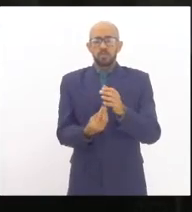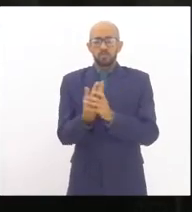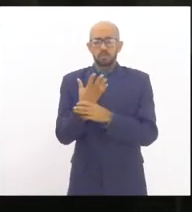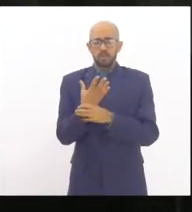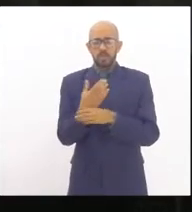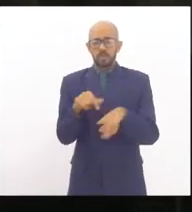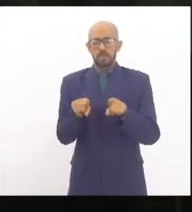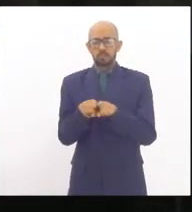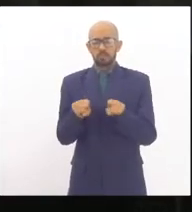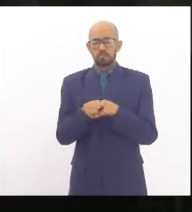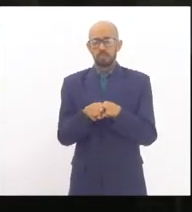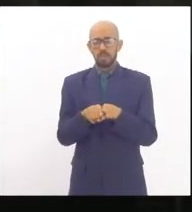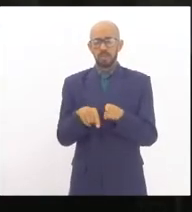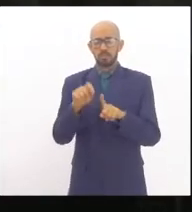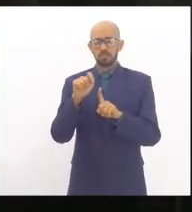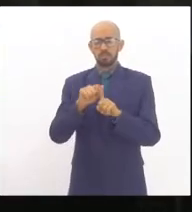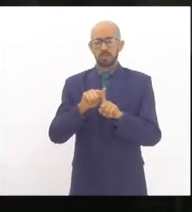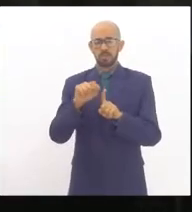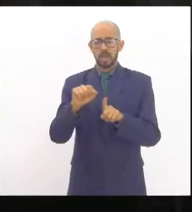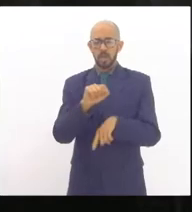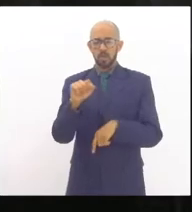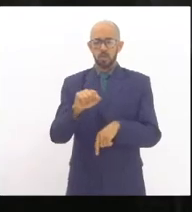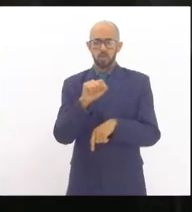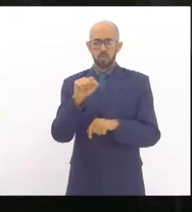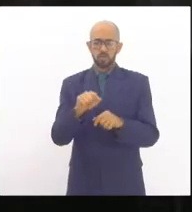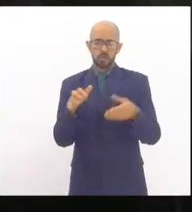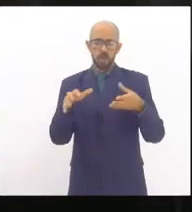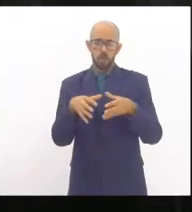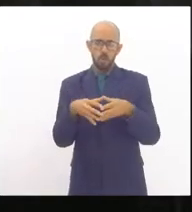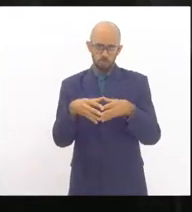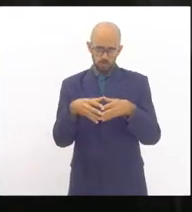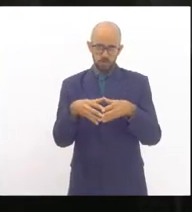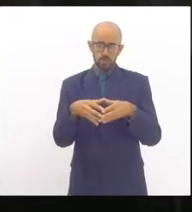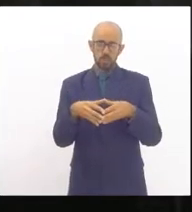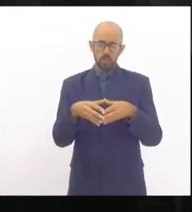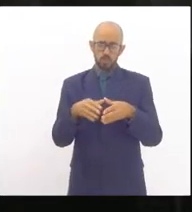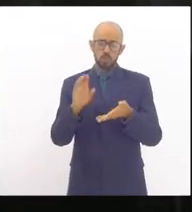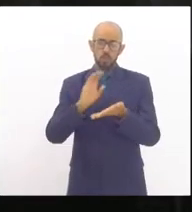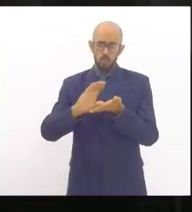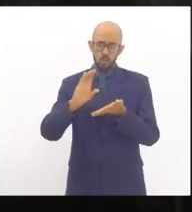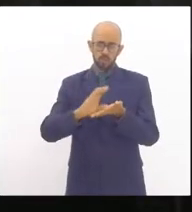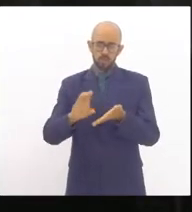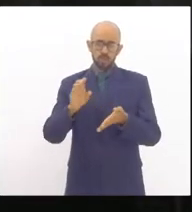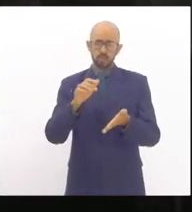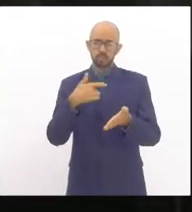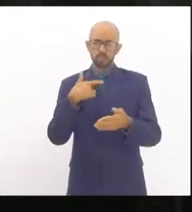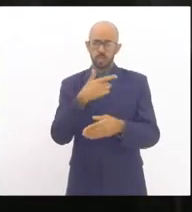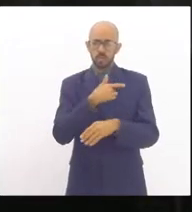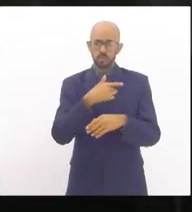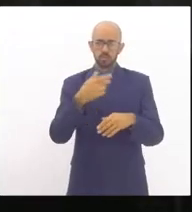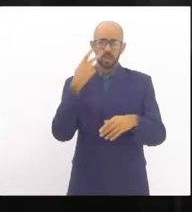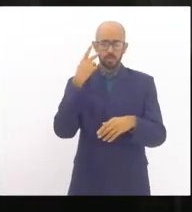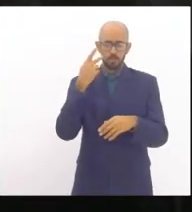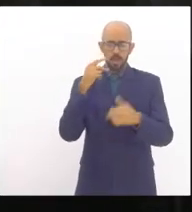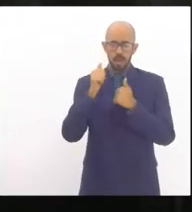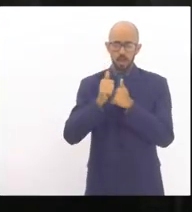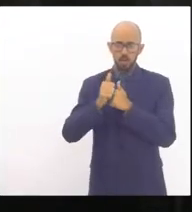conforme previsão legal uma comissão dentro do Conselho Estadual de Saúde para